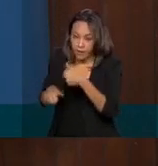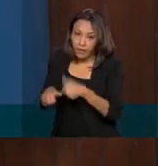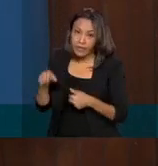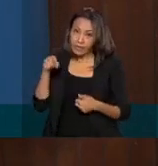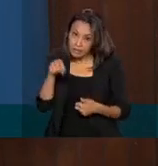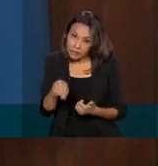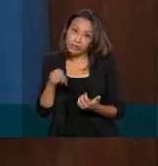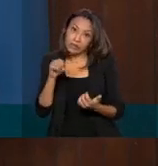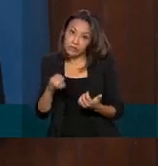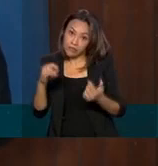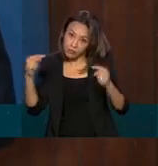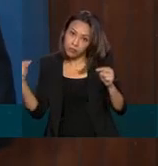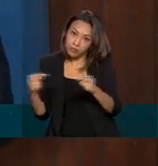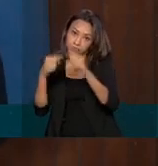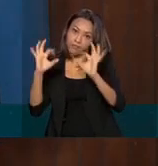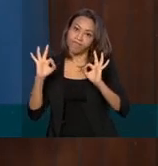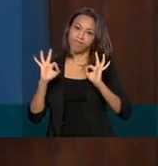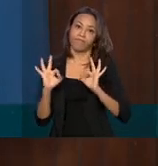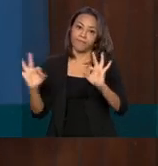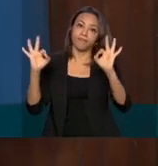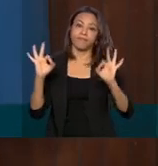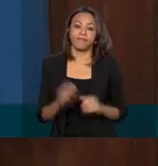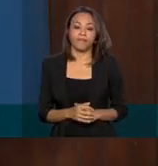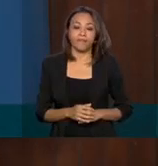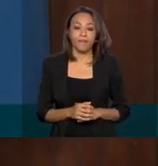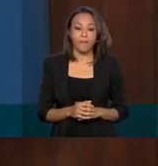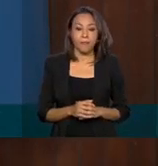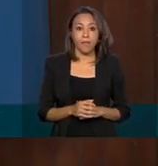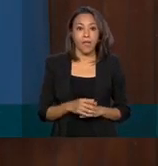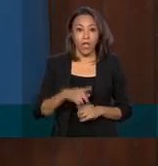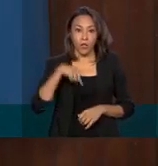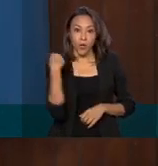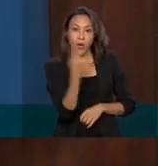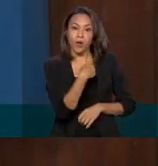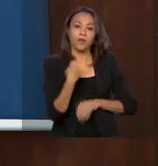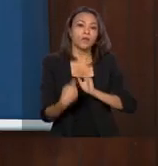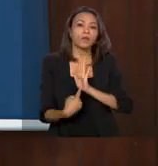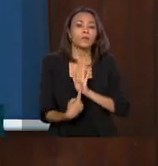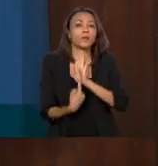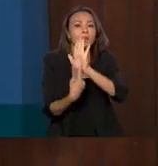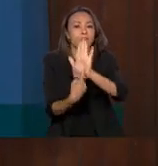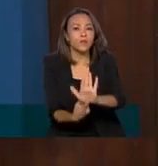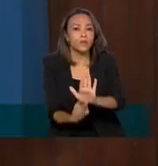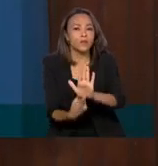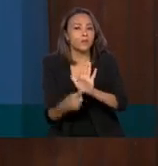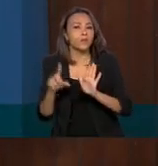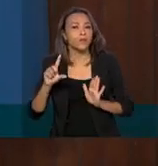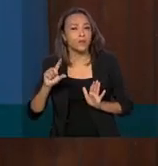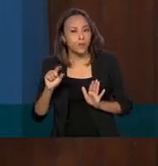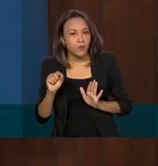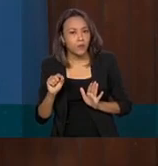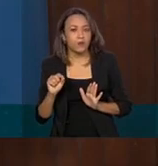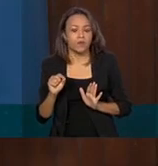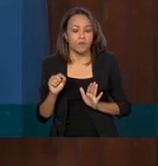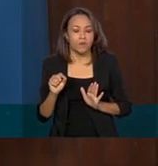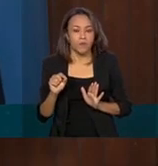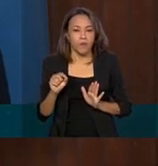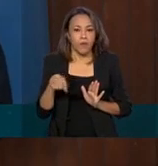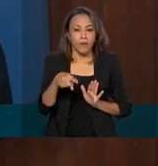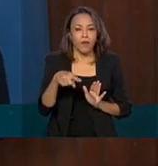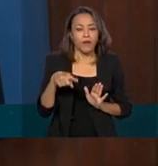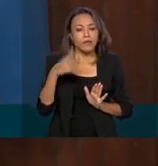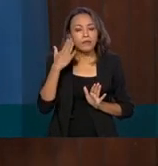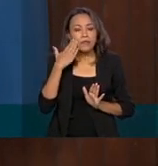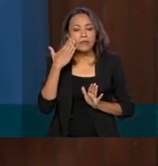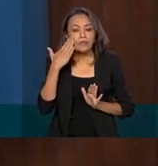aquilo de fato se confirma. Aqui a gente colocou uma saída do programa que a gente adotou para fazer a estimativa